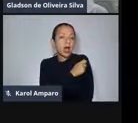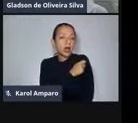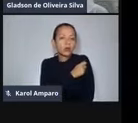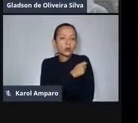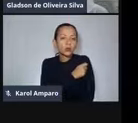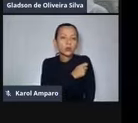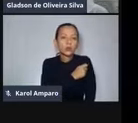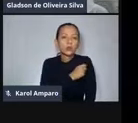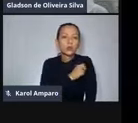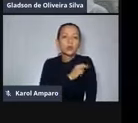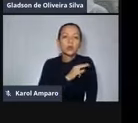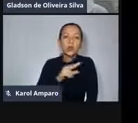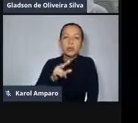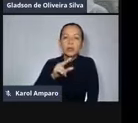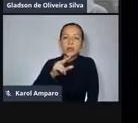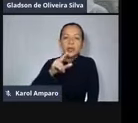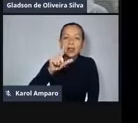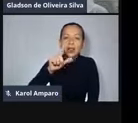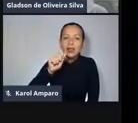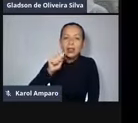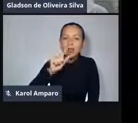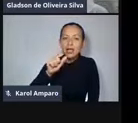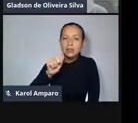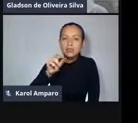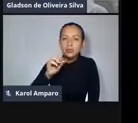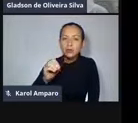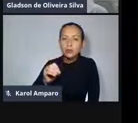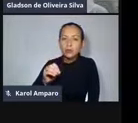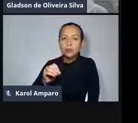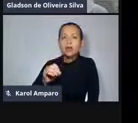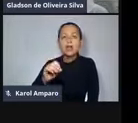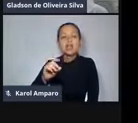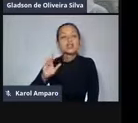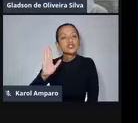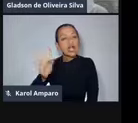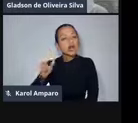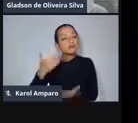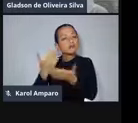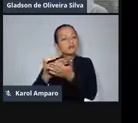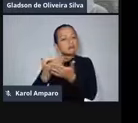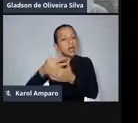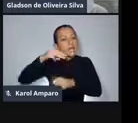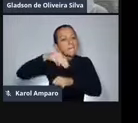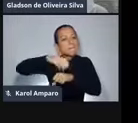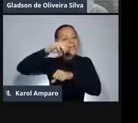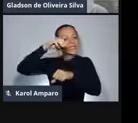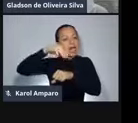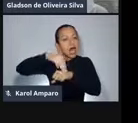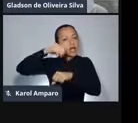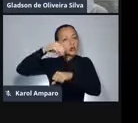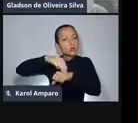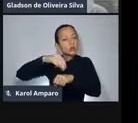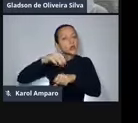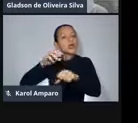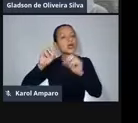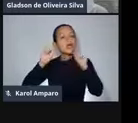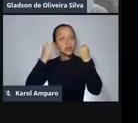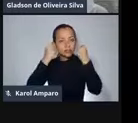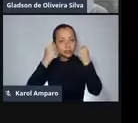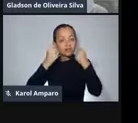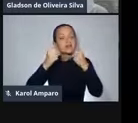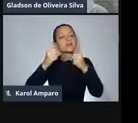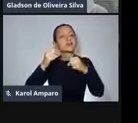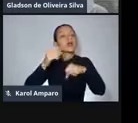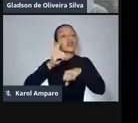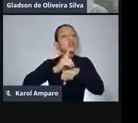em Tocantins, passou em concurso, já terminou o mestrado, né, na Escola de Educação Física e já vai fazer o seu doutorado.